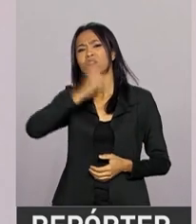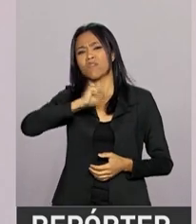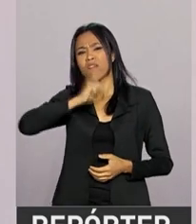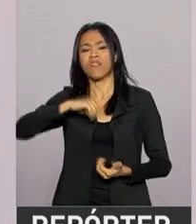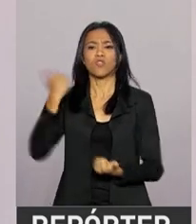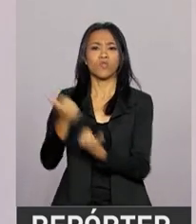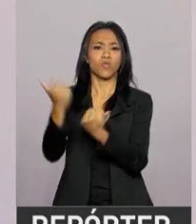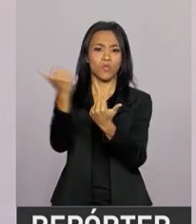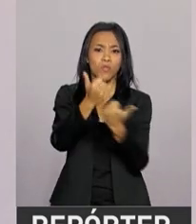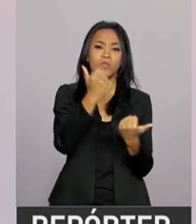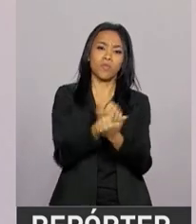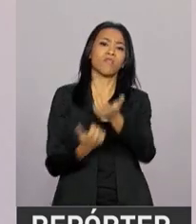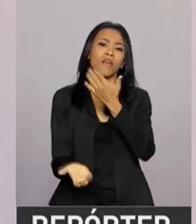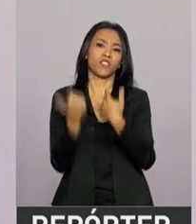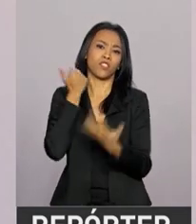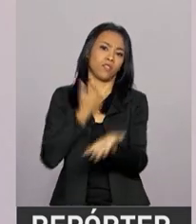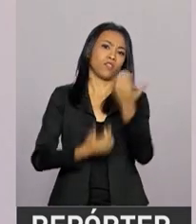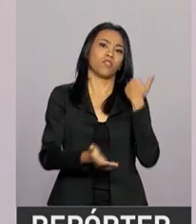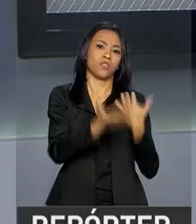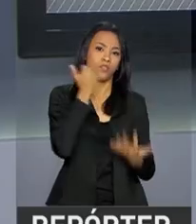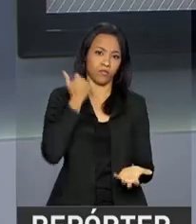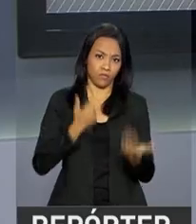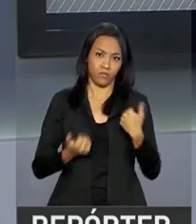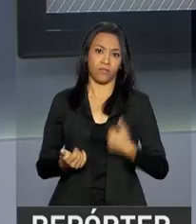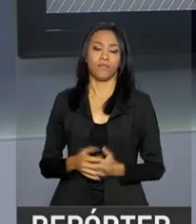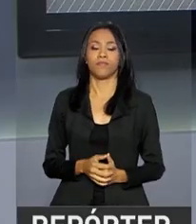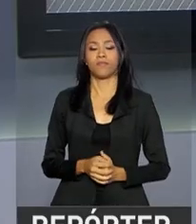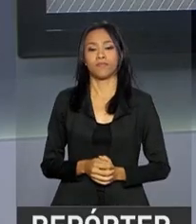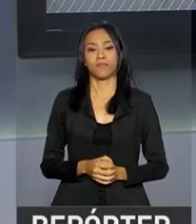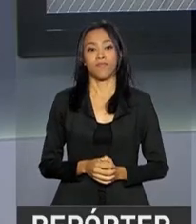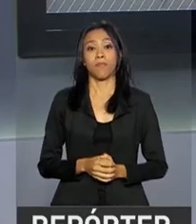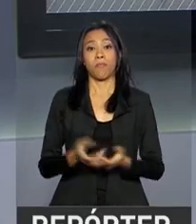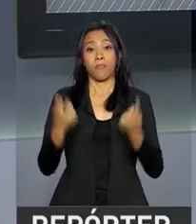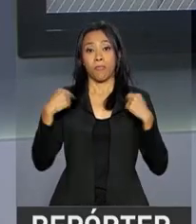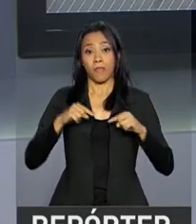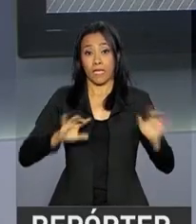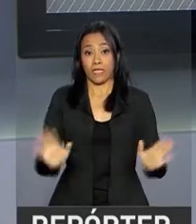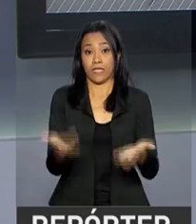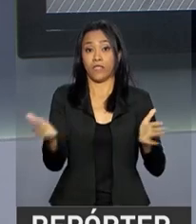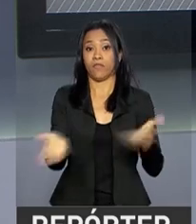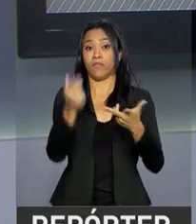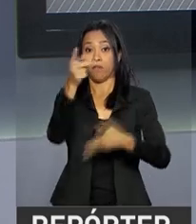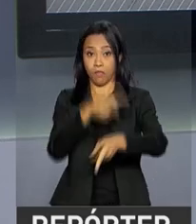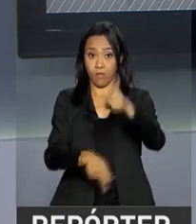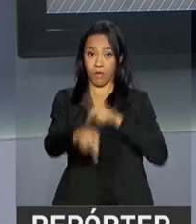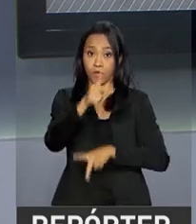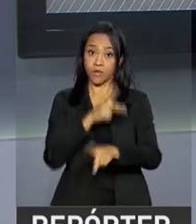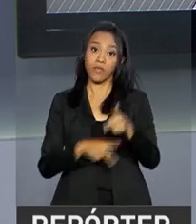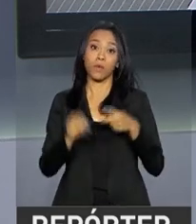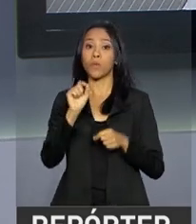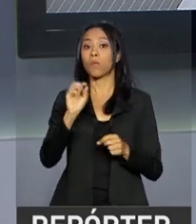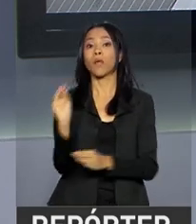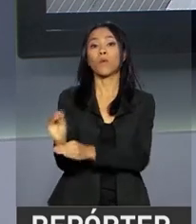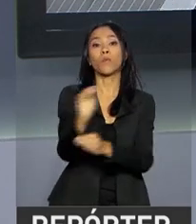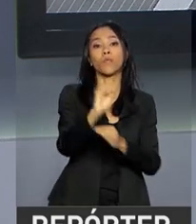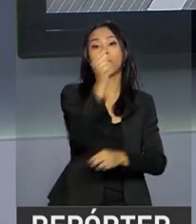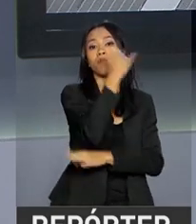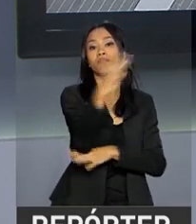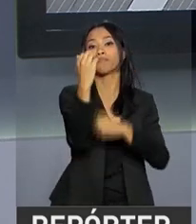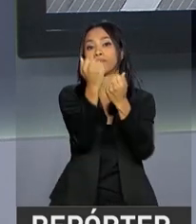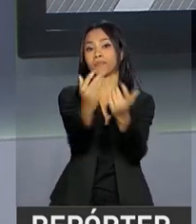que completam os três anos para incentivar a população a contribuir com a preservação do meio ambiente